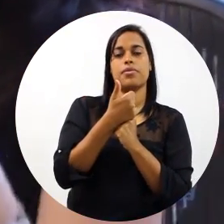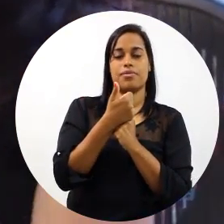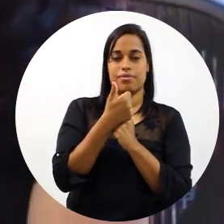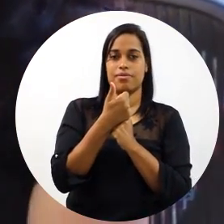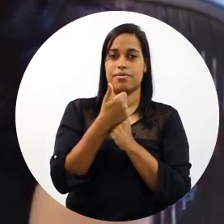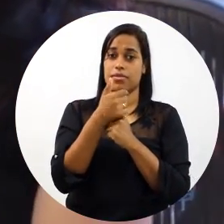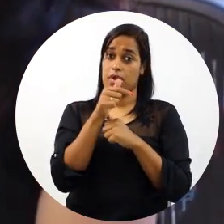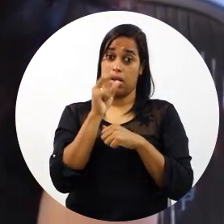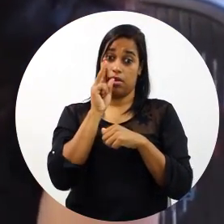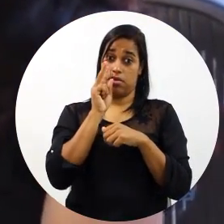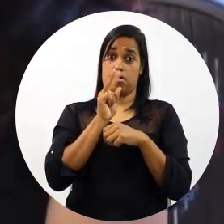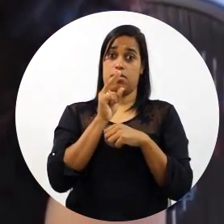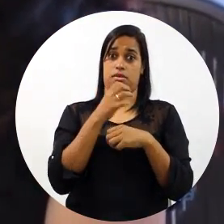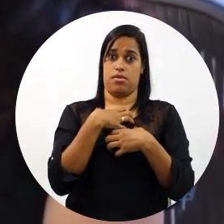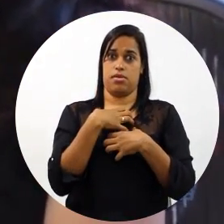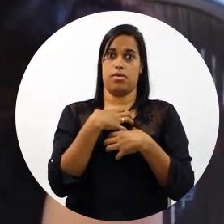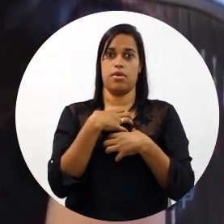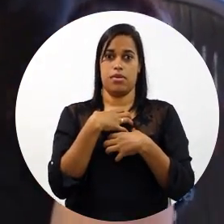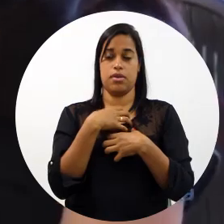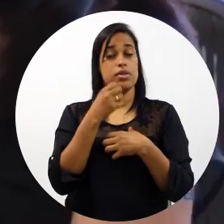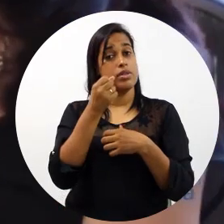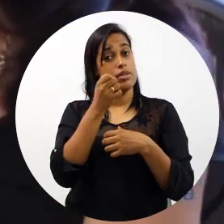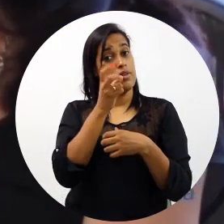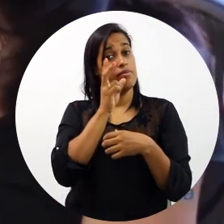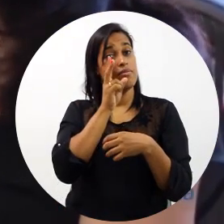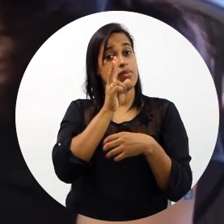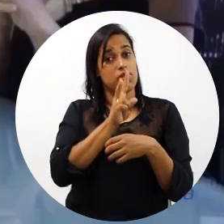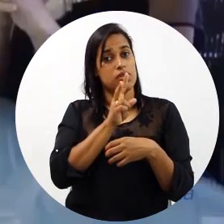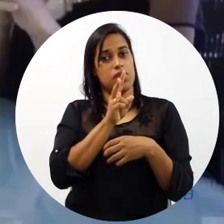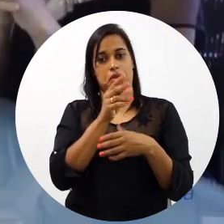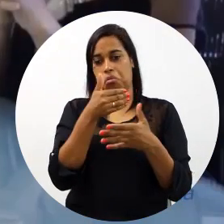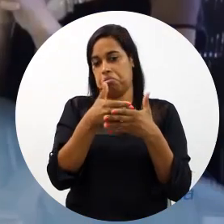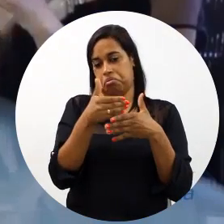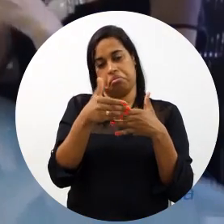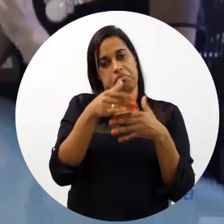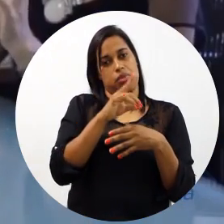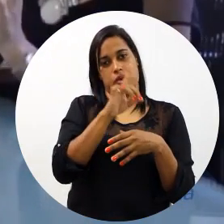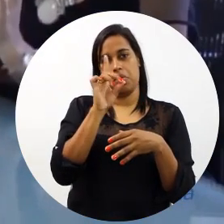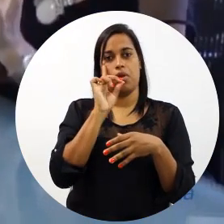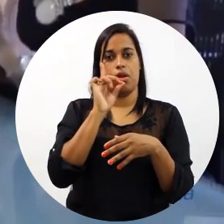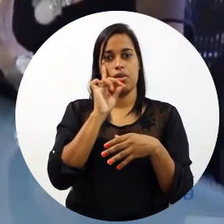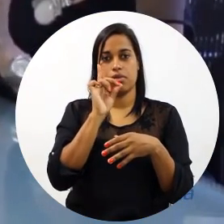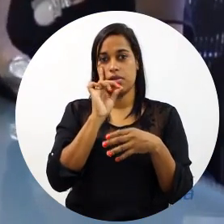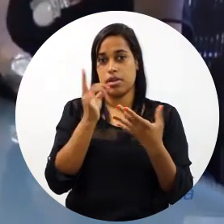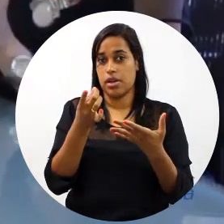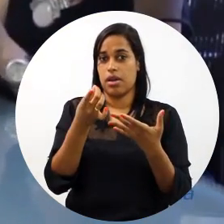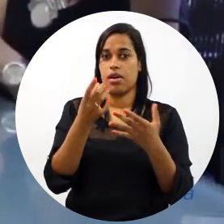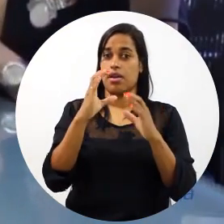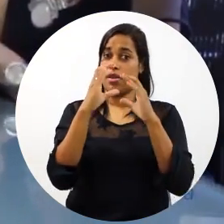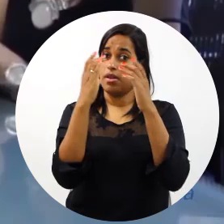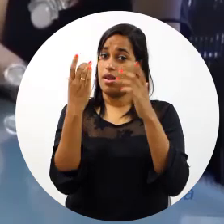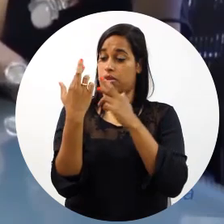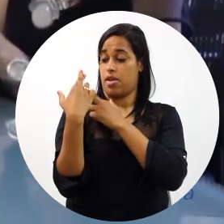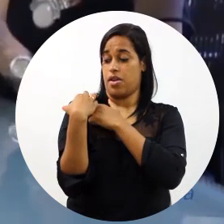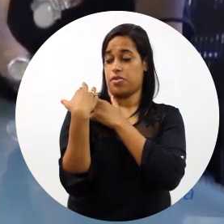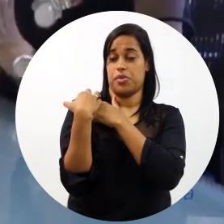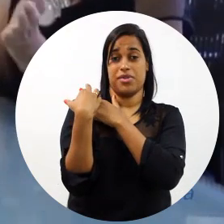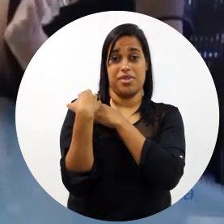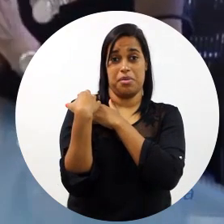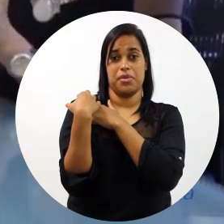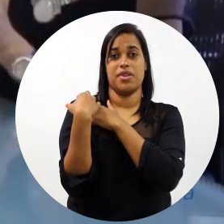foi uma situação em que, se a gente fosse olhar friamente, além da questão, claro, de responsabilidade, mas